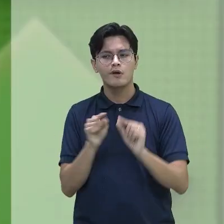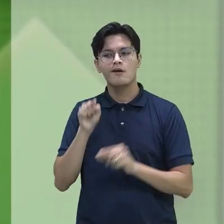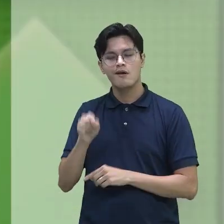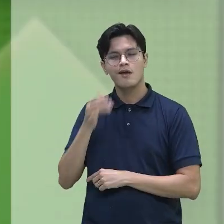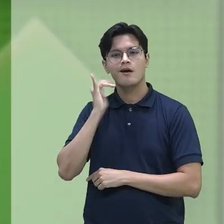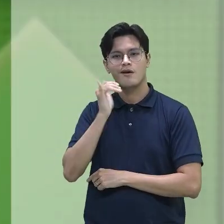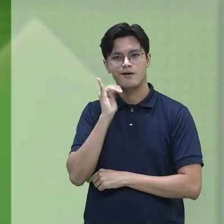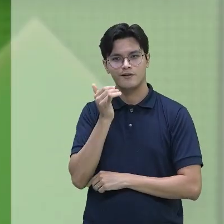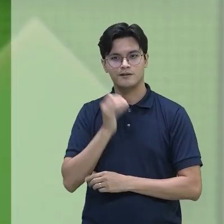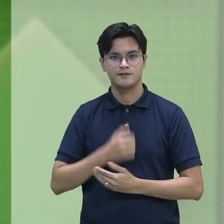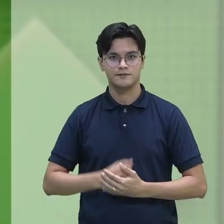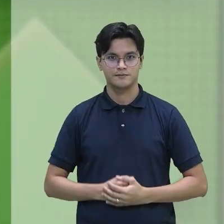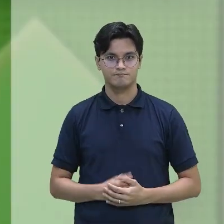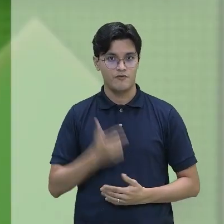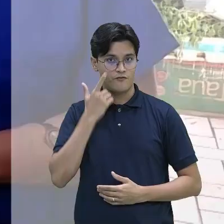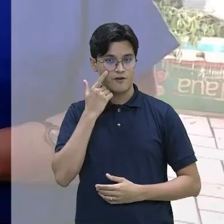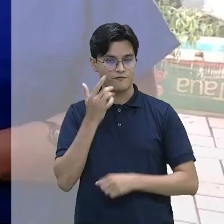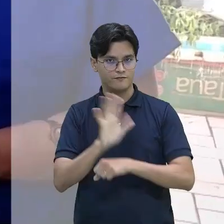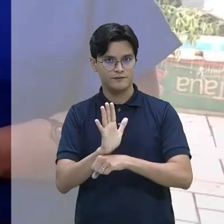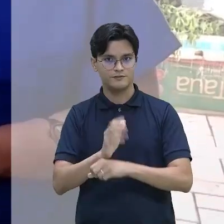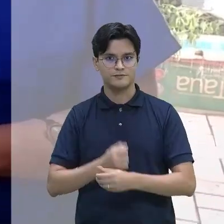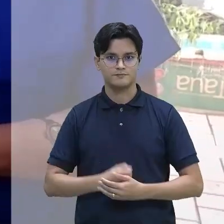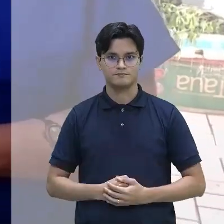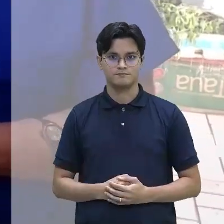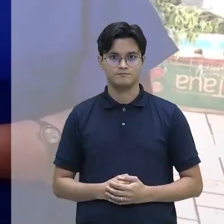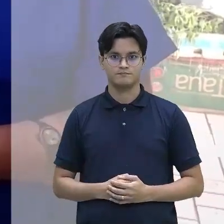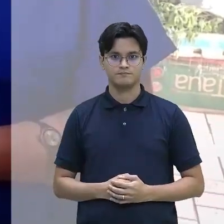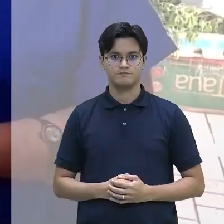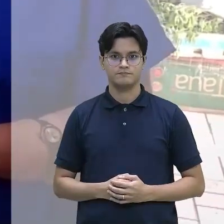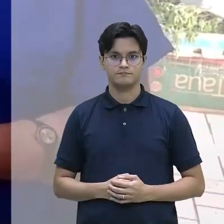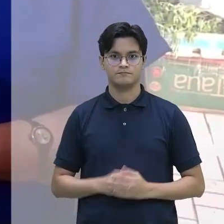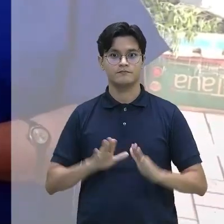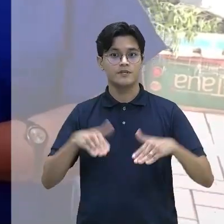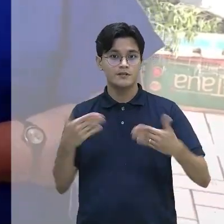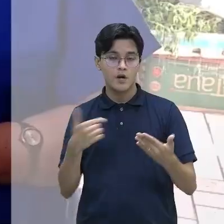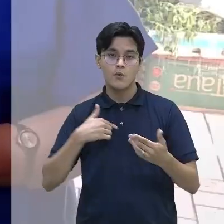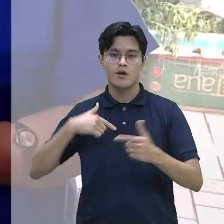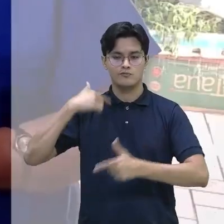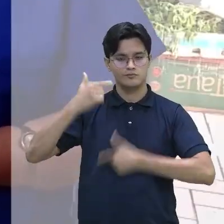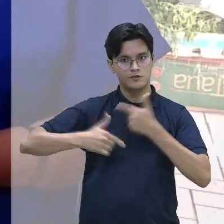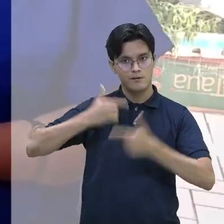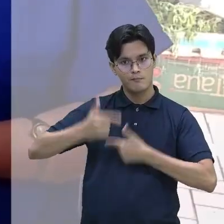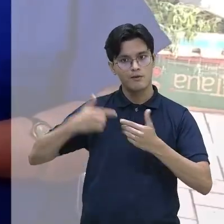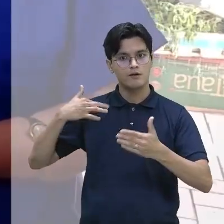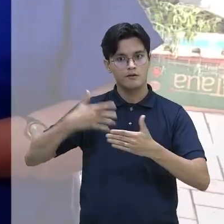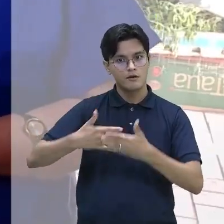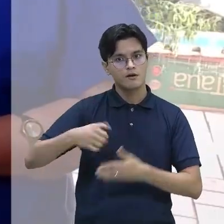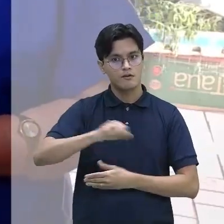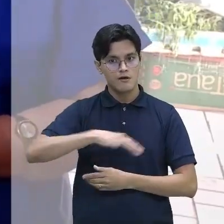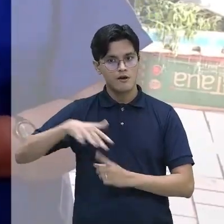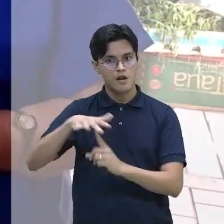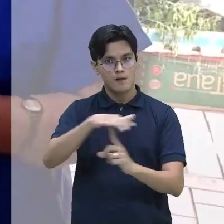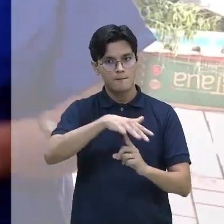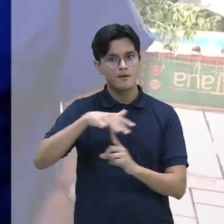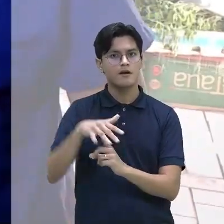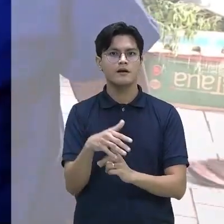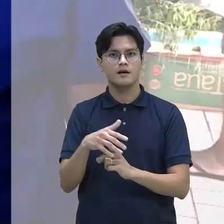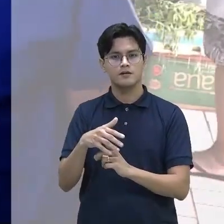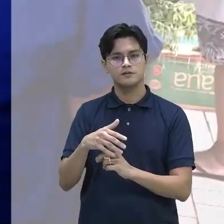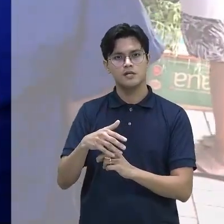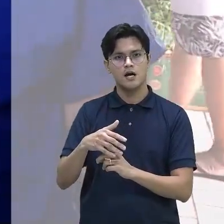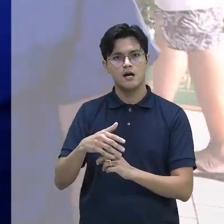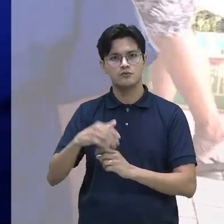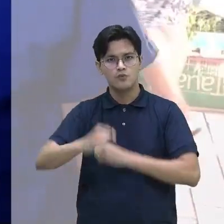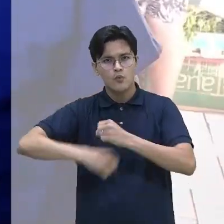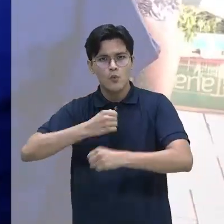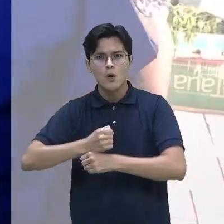dela. Veja aí no vídeo. Então, eu trabalho no Mercado Adolfo Lisboa, já faz mais de 50 anos,